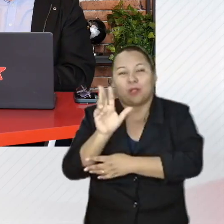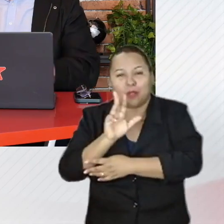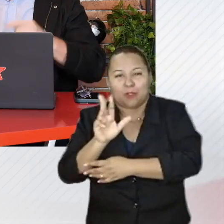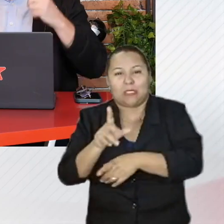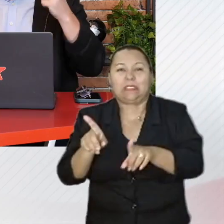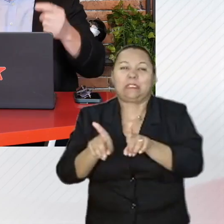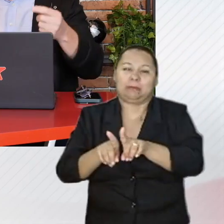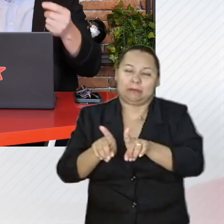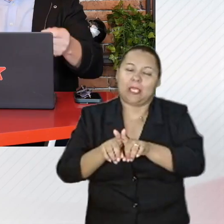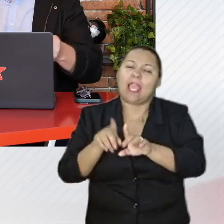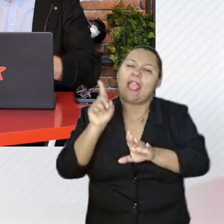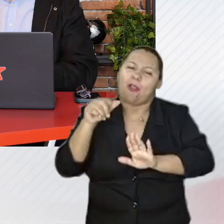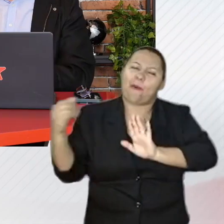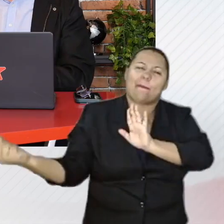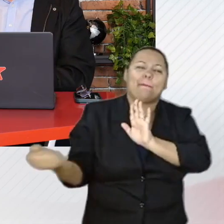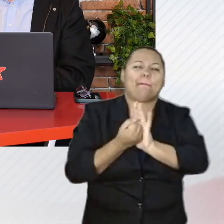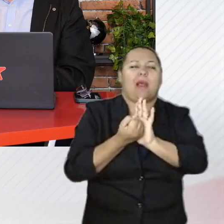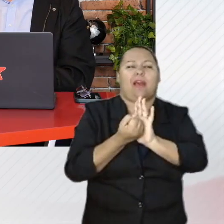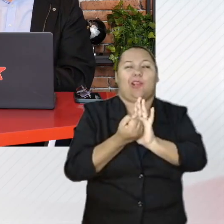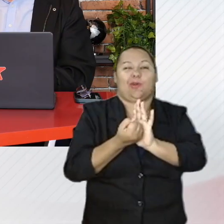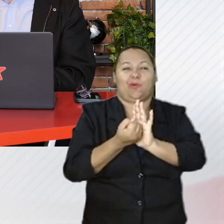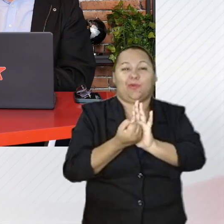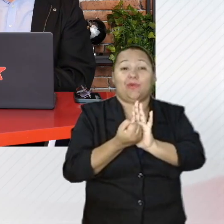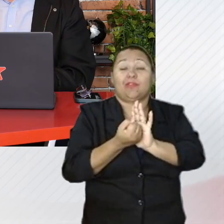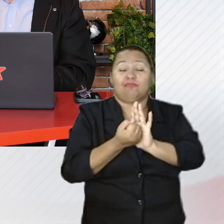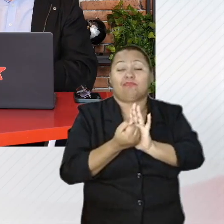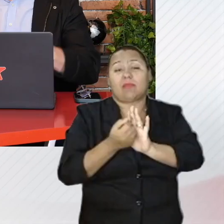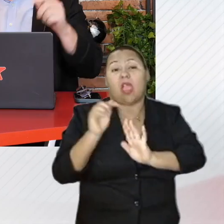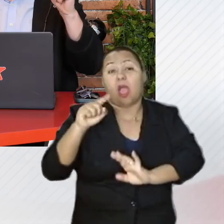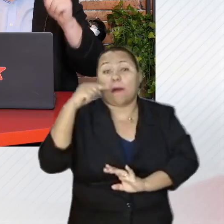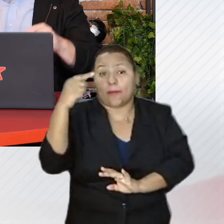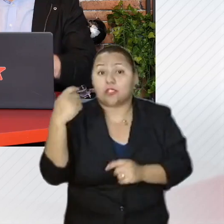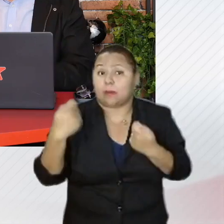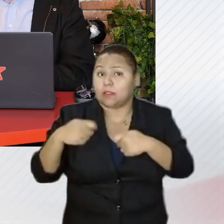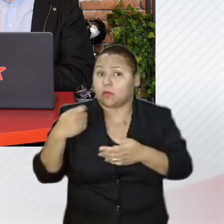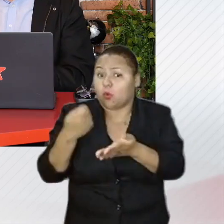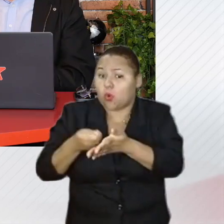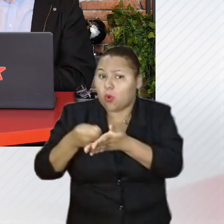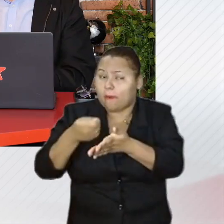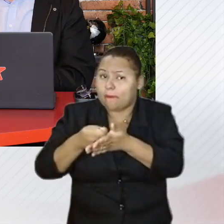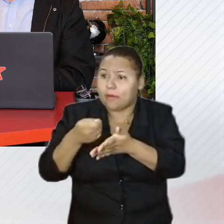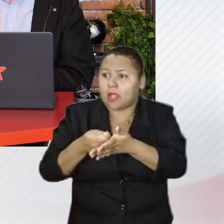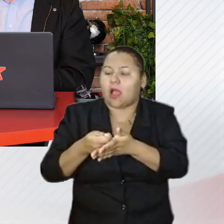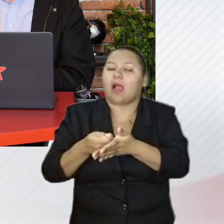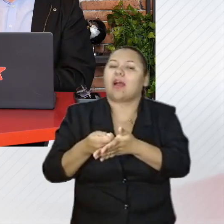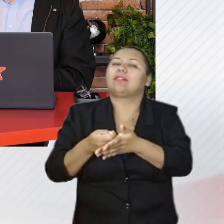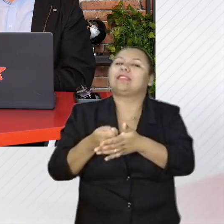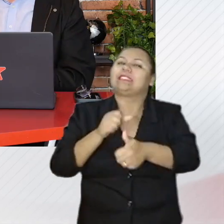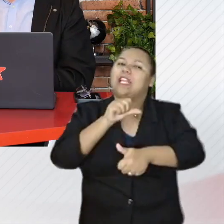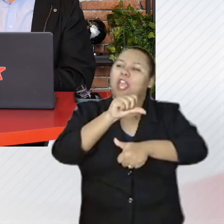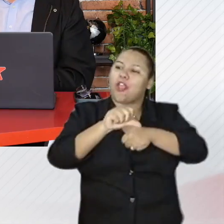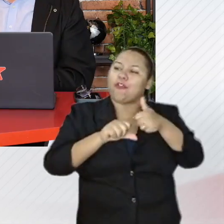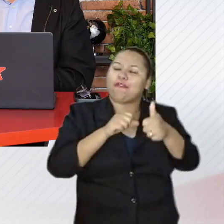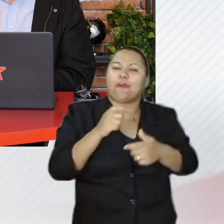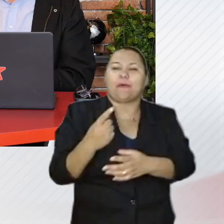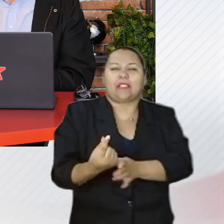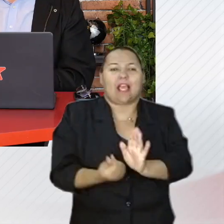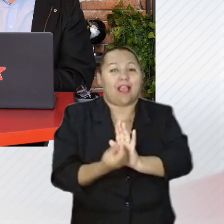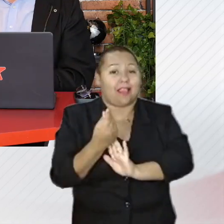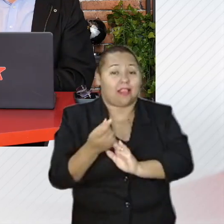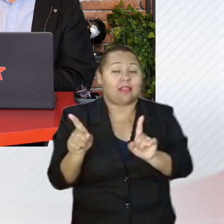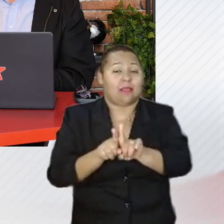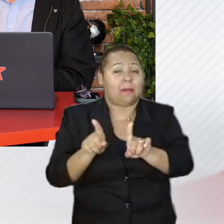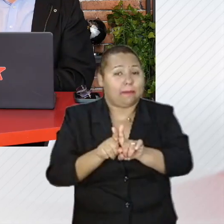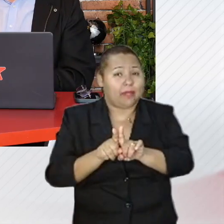marco. A próxima, evidentemente, que nós temos que cobrar aí sim, fazer a reforma da renda e do patrimônio nesse país,